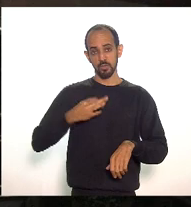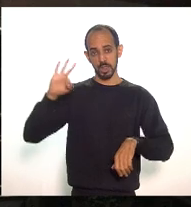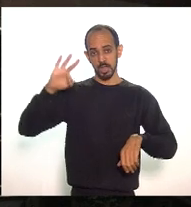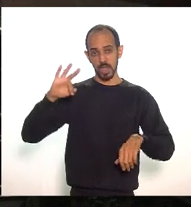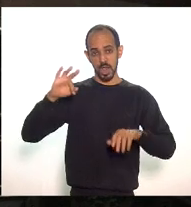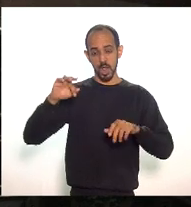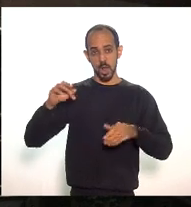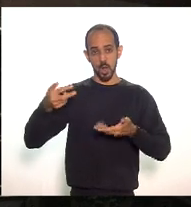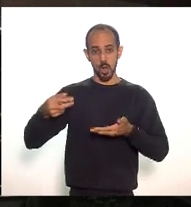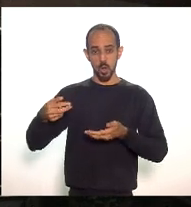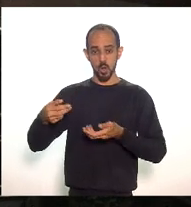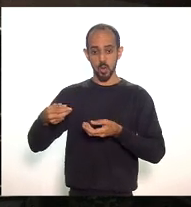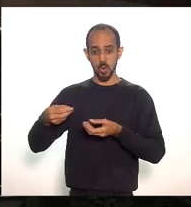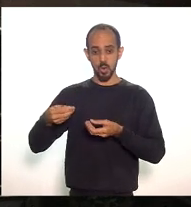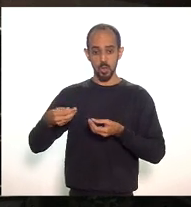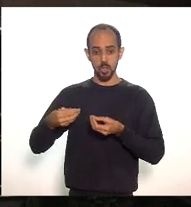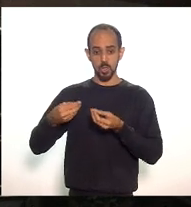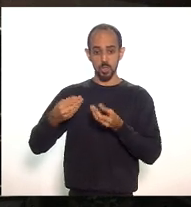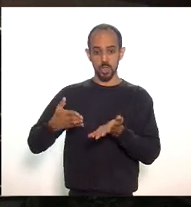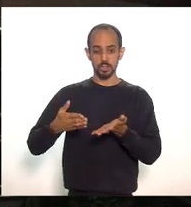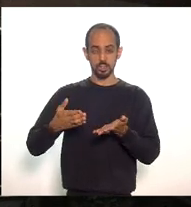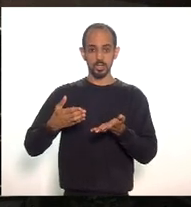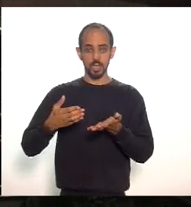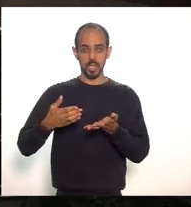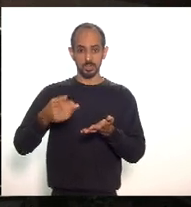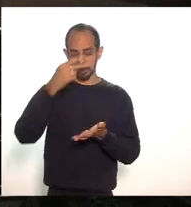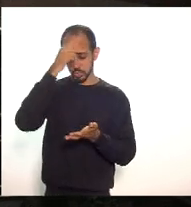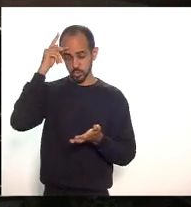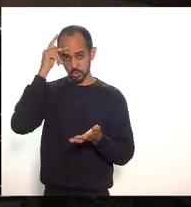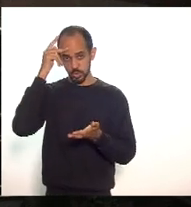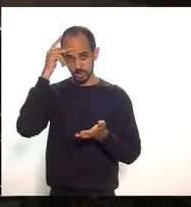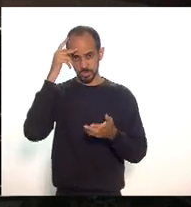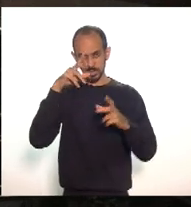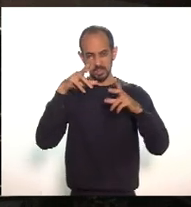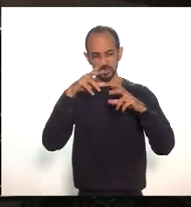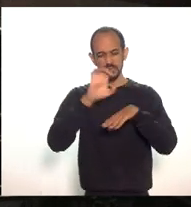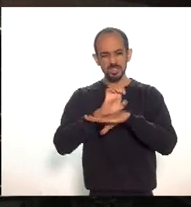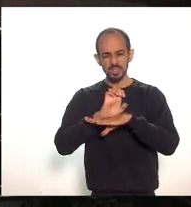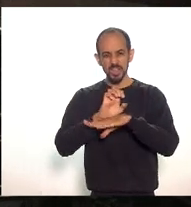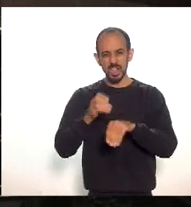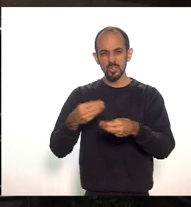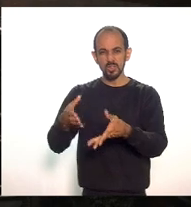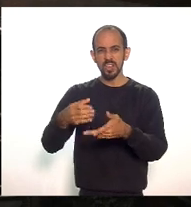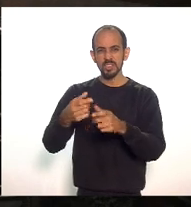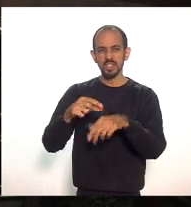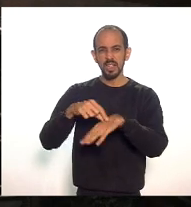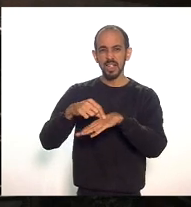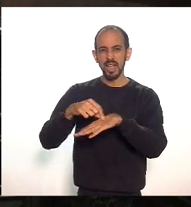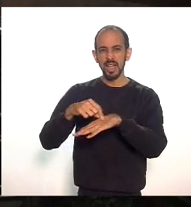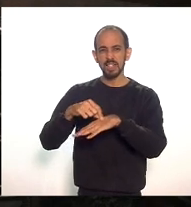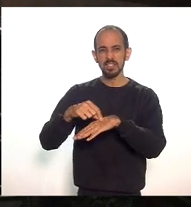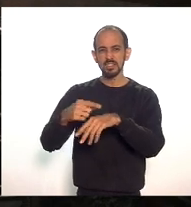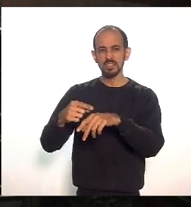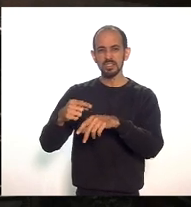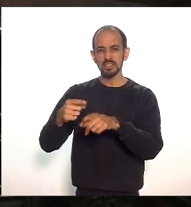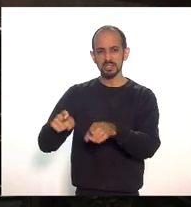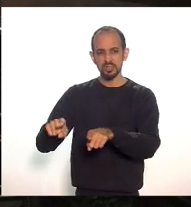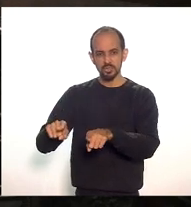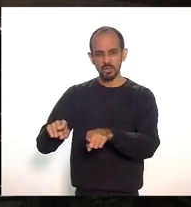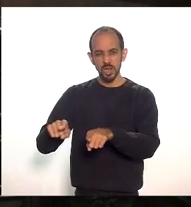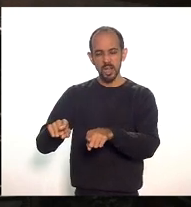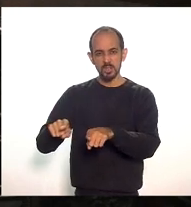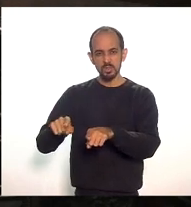e Santa Catarina fornecesse a carne a cerveja churrasco E aí eu repliquei sinto muito mas nada